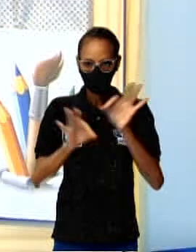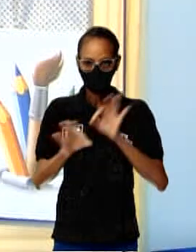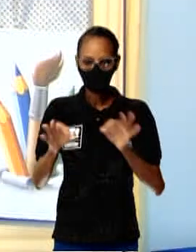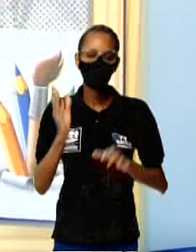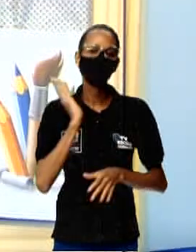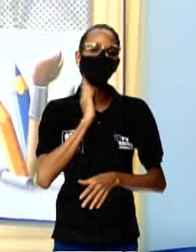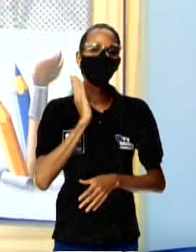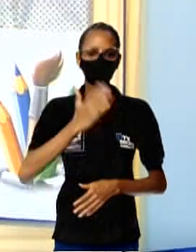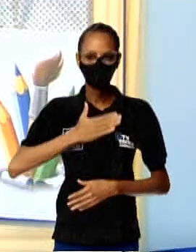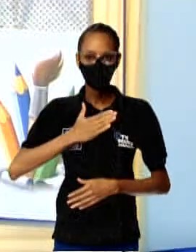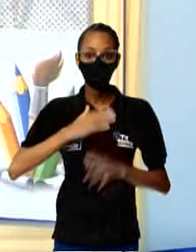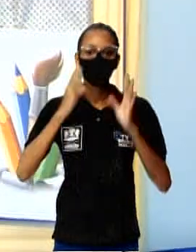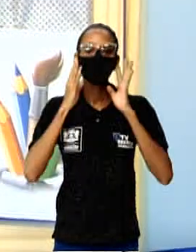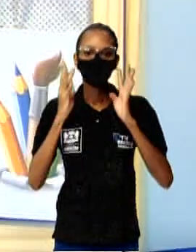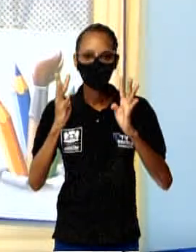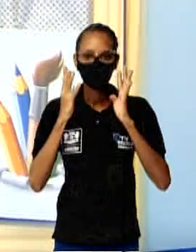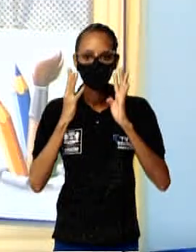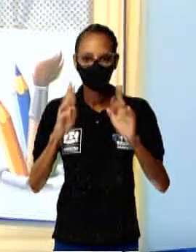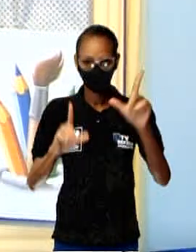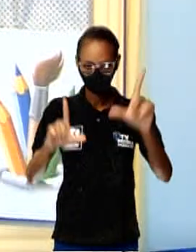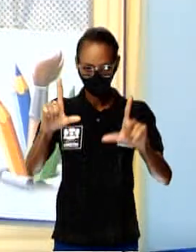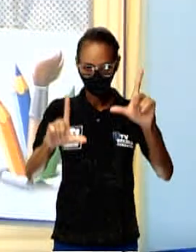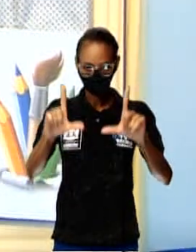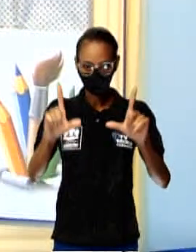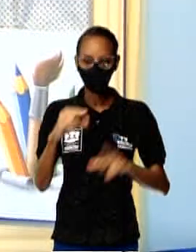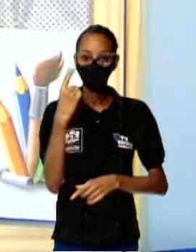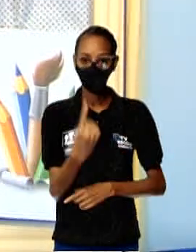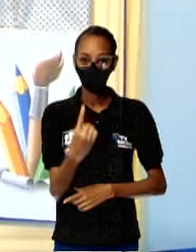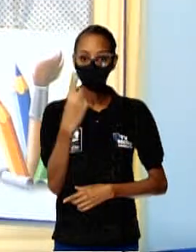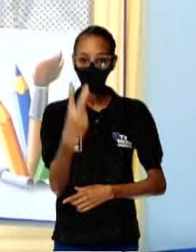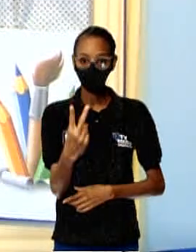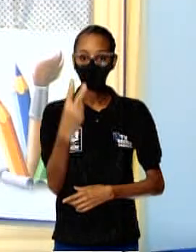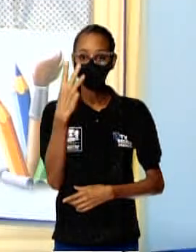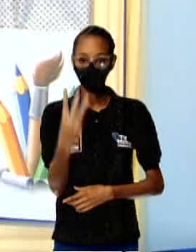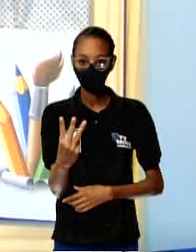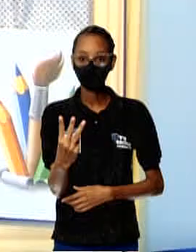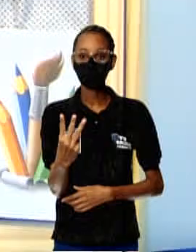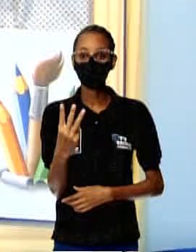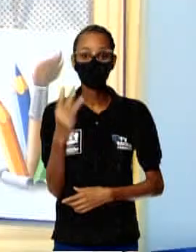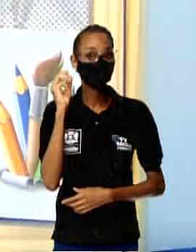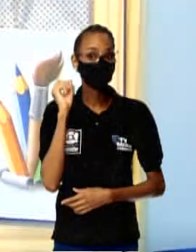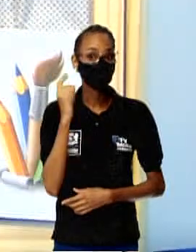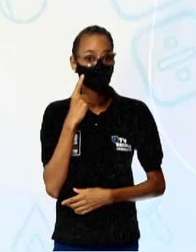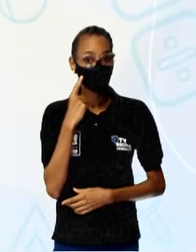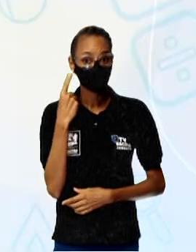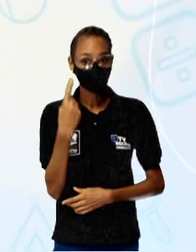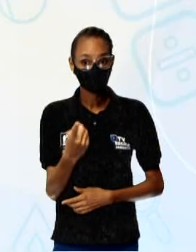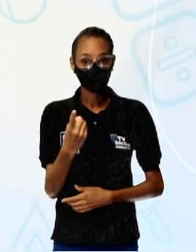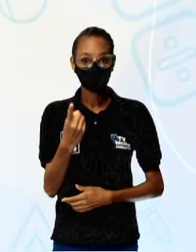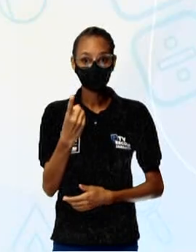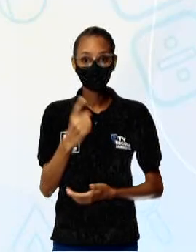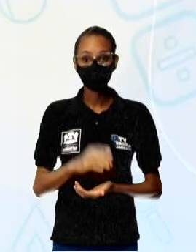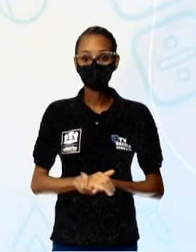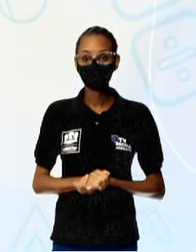voz e prestem atenção na telinha no três um dois três e